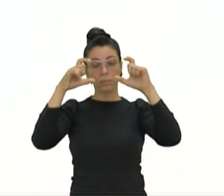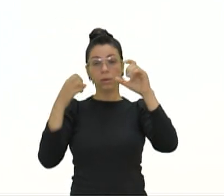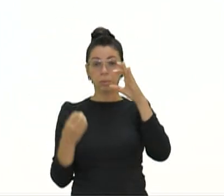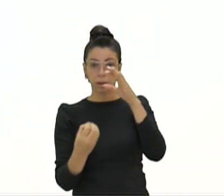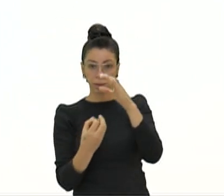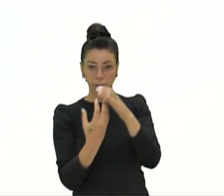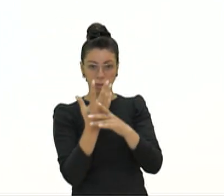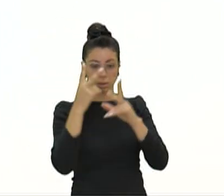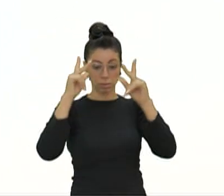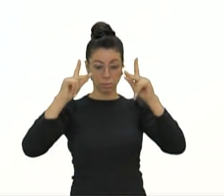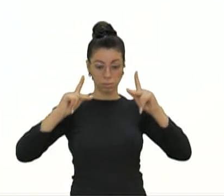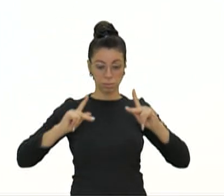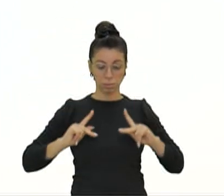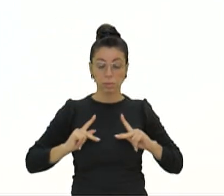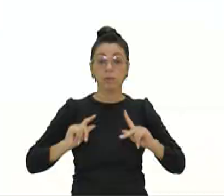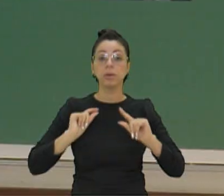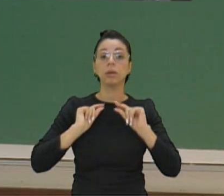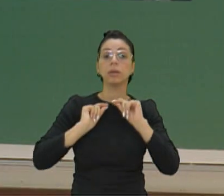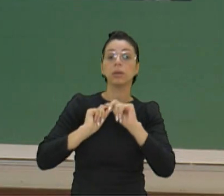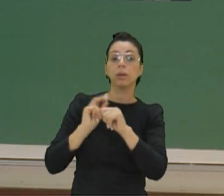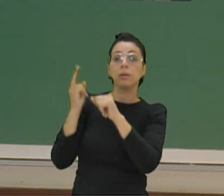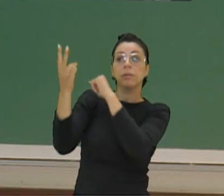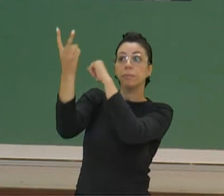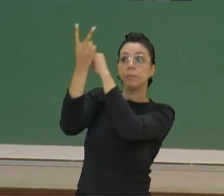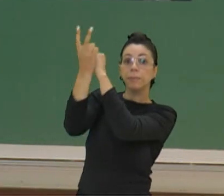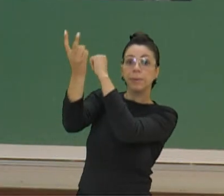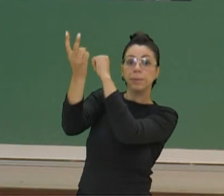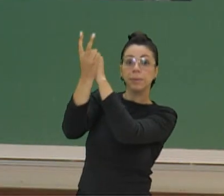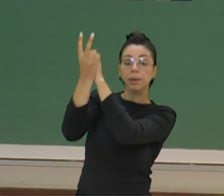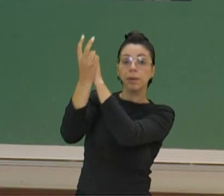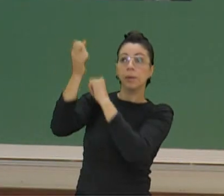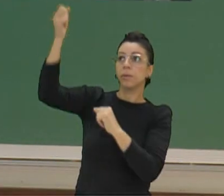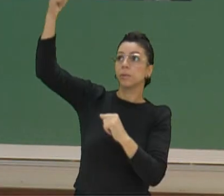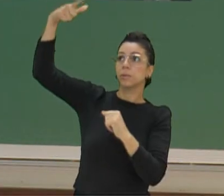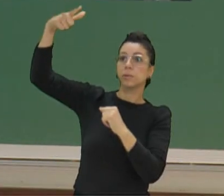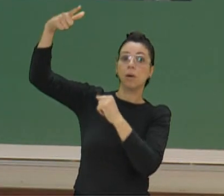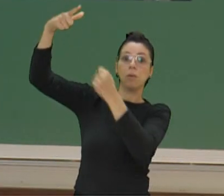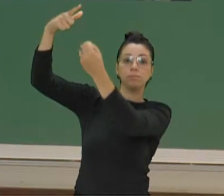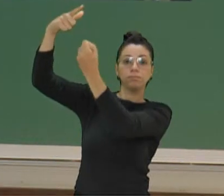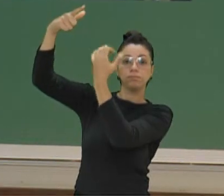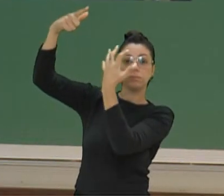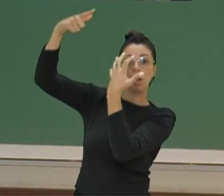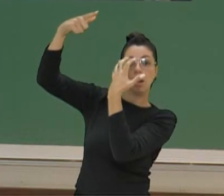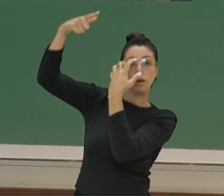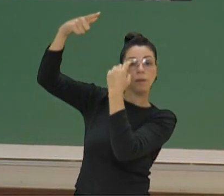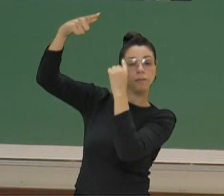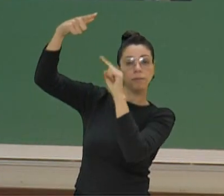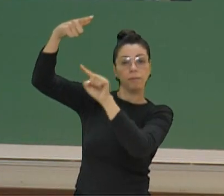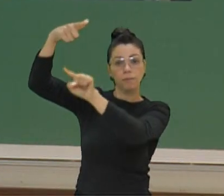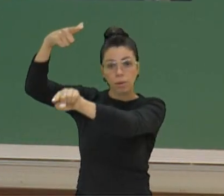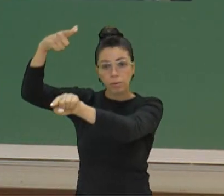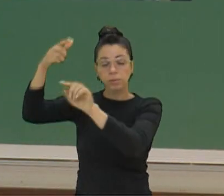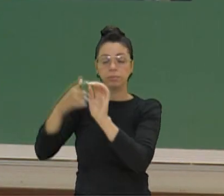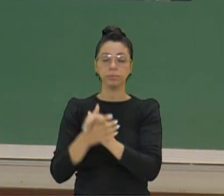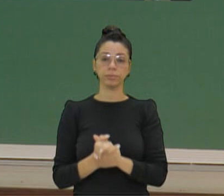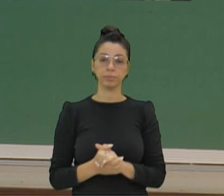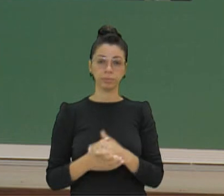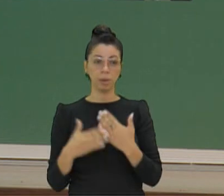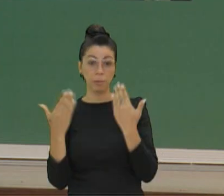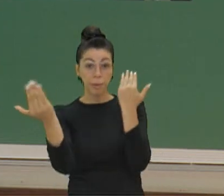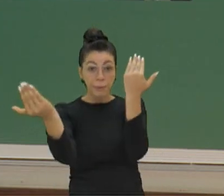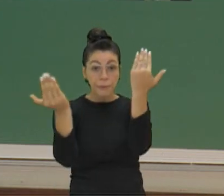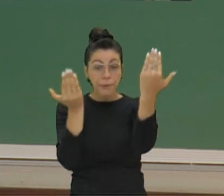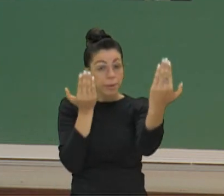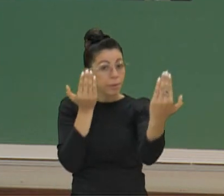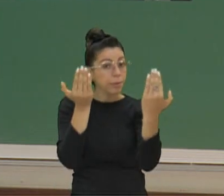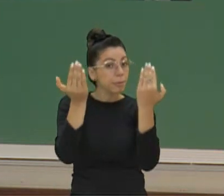do homem que protege, que bloqueia essa luminosidade tão intensa. Compare a ação